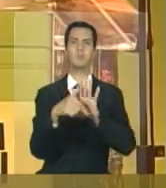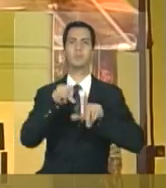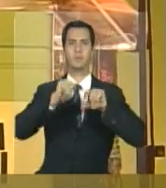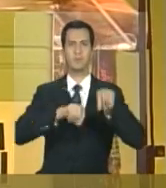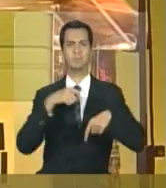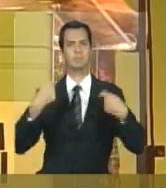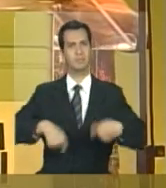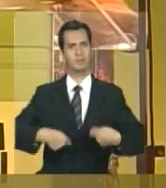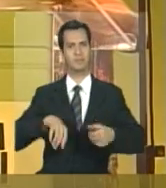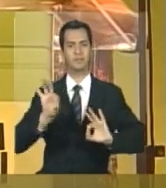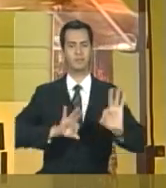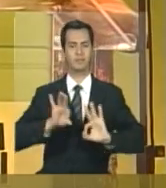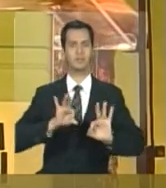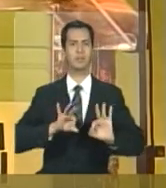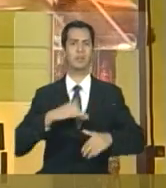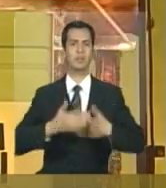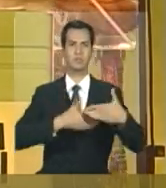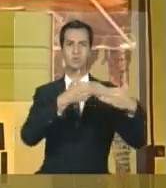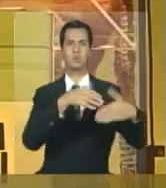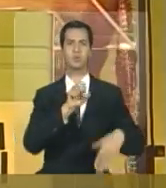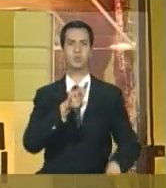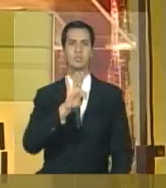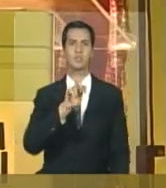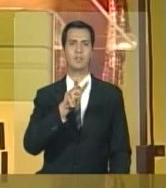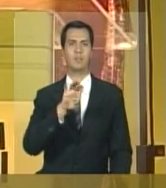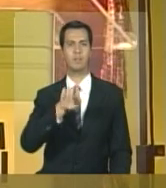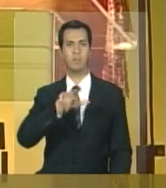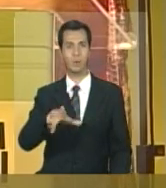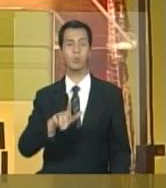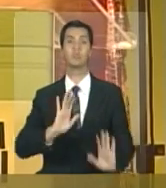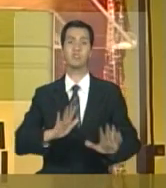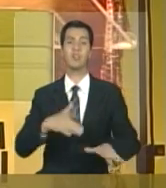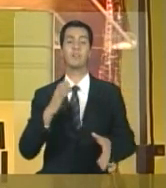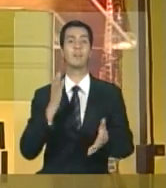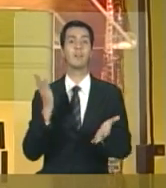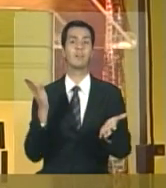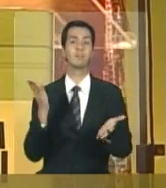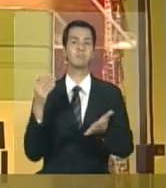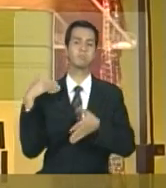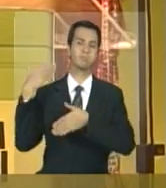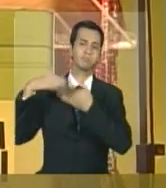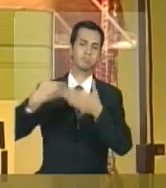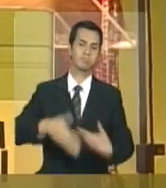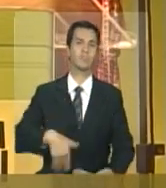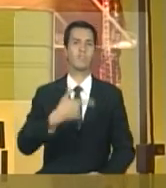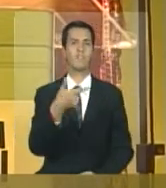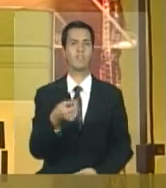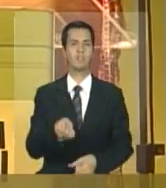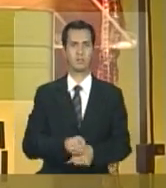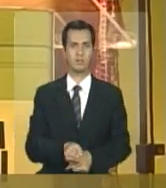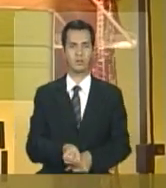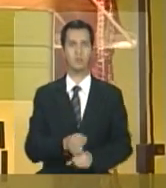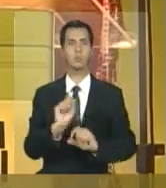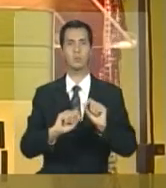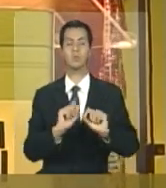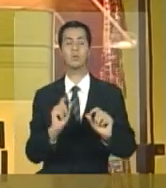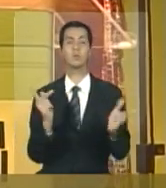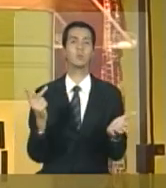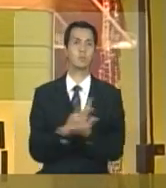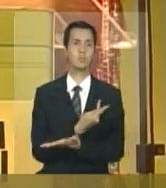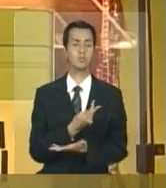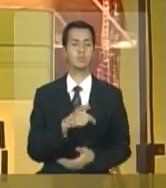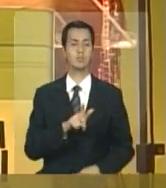desenvolvimento sustentável. E 20 anos depois, os desafios são os desafios da